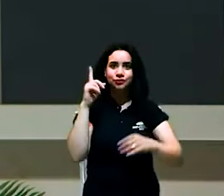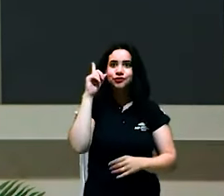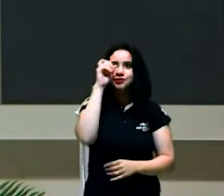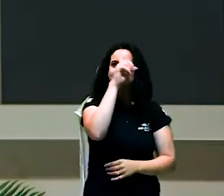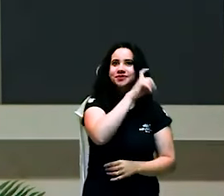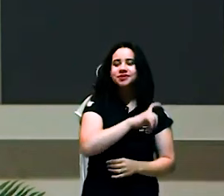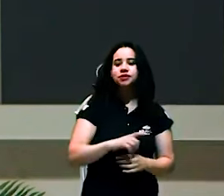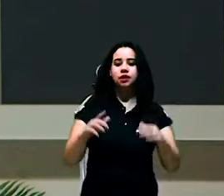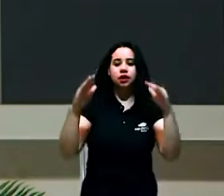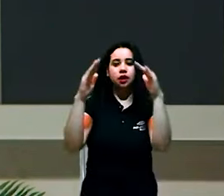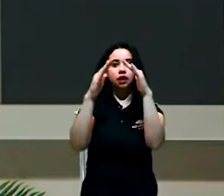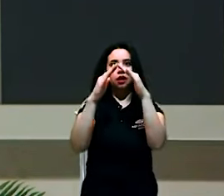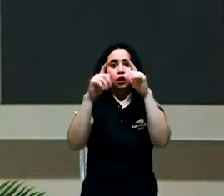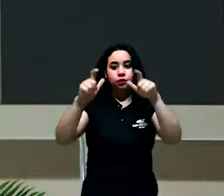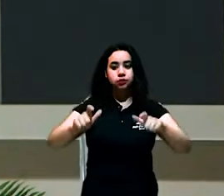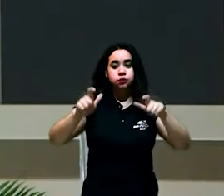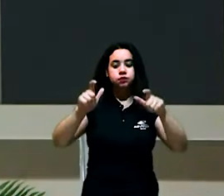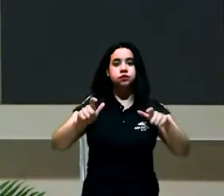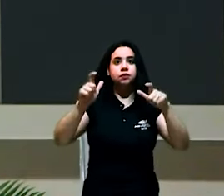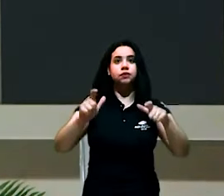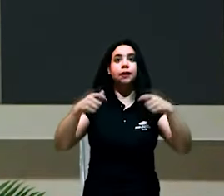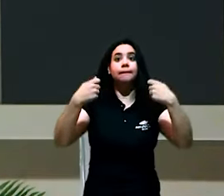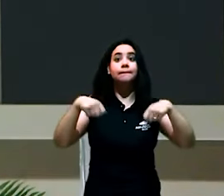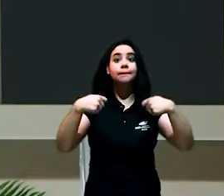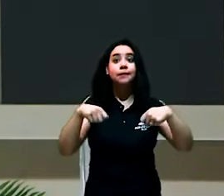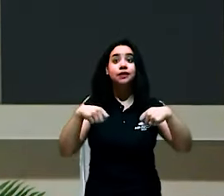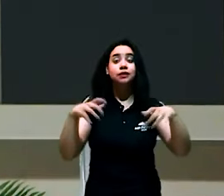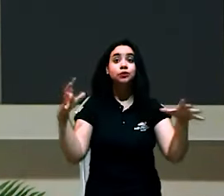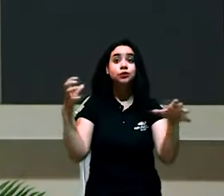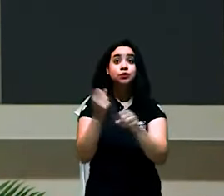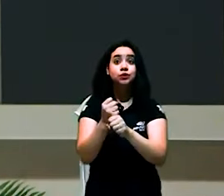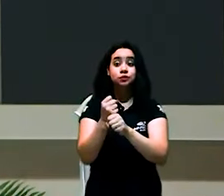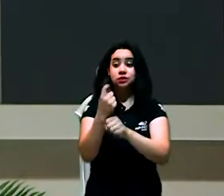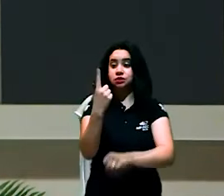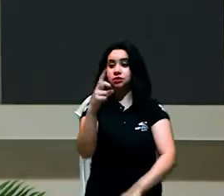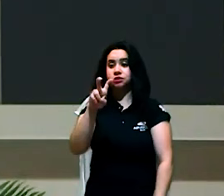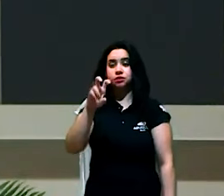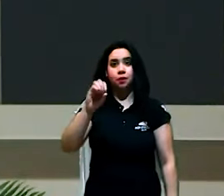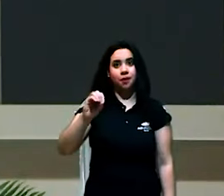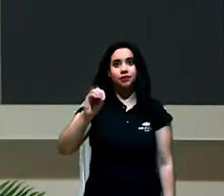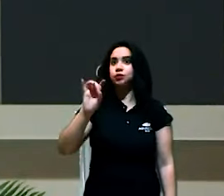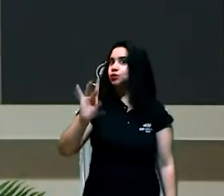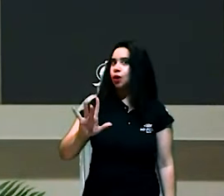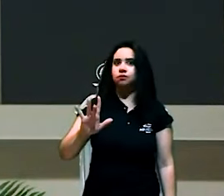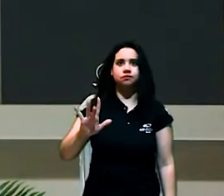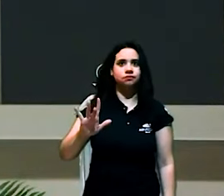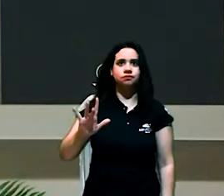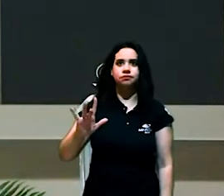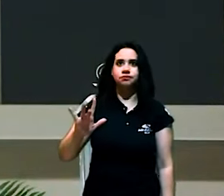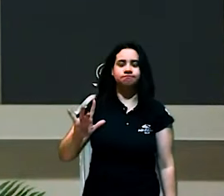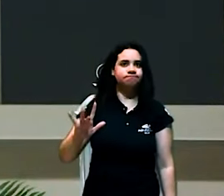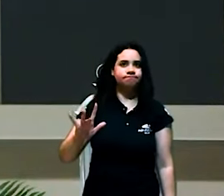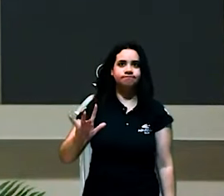pessoas, eles tinham que abaixar-se. Até William, este que estou falando, o pregador,